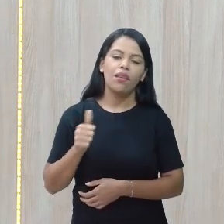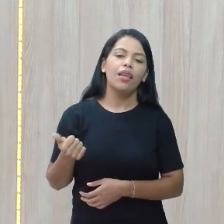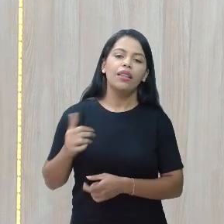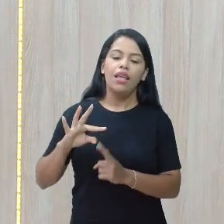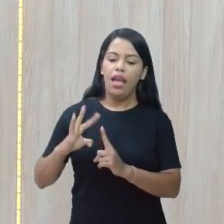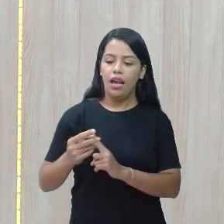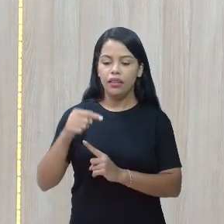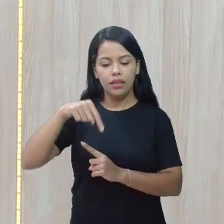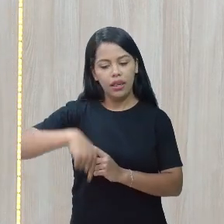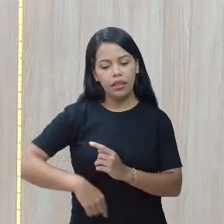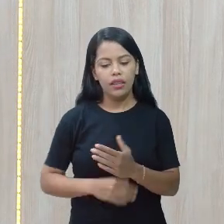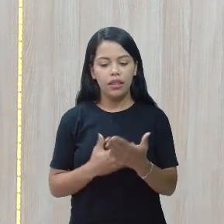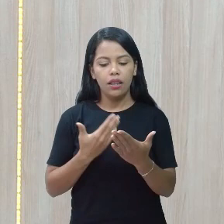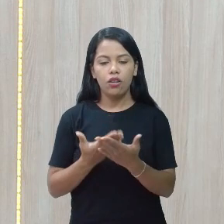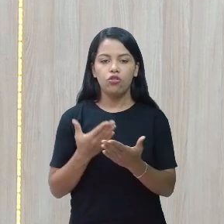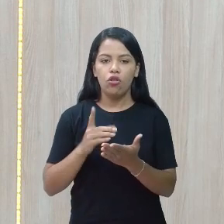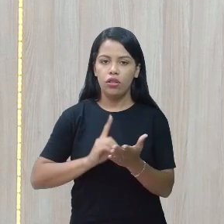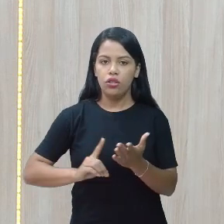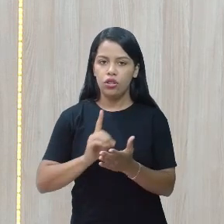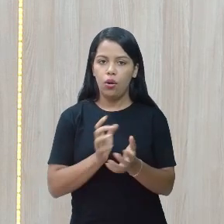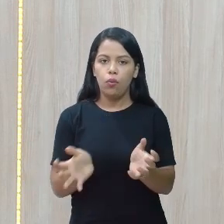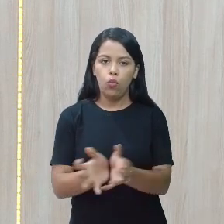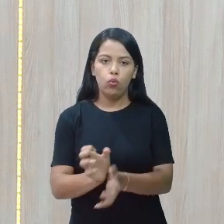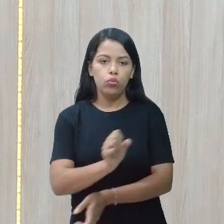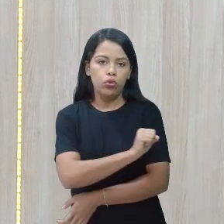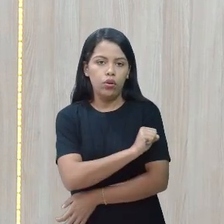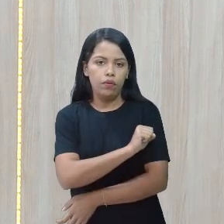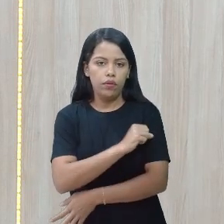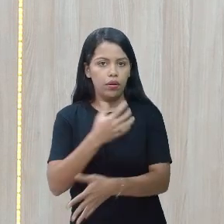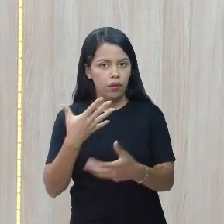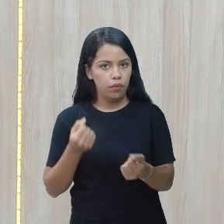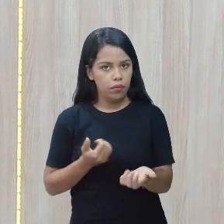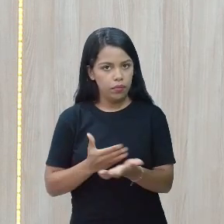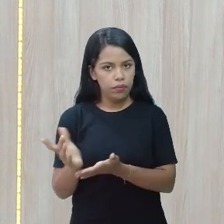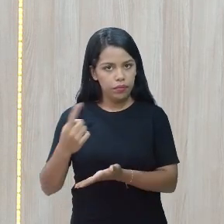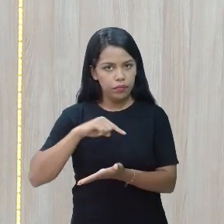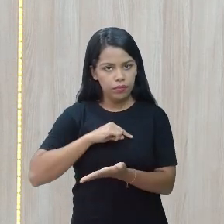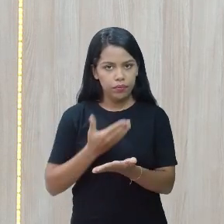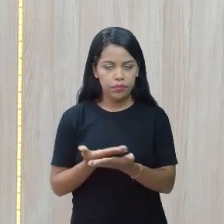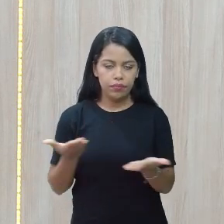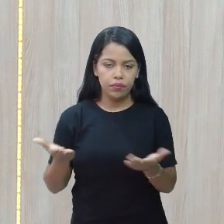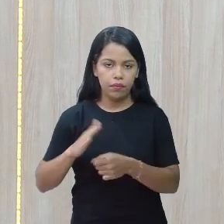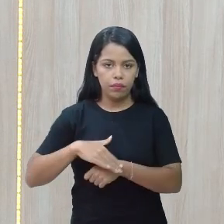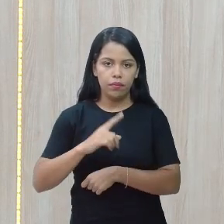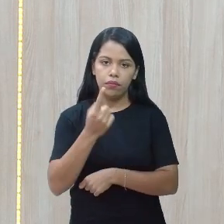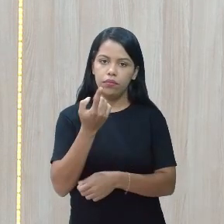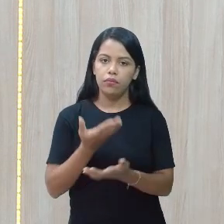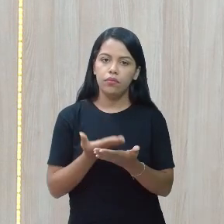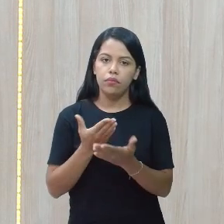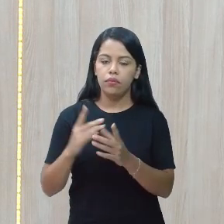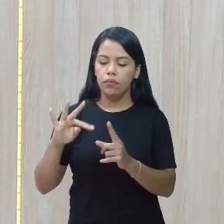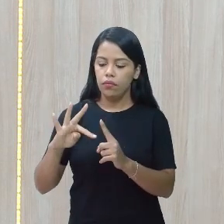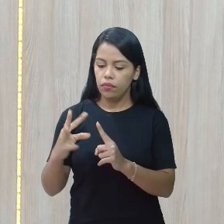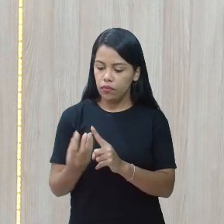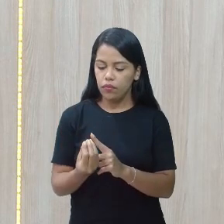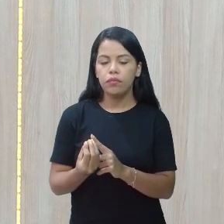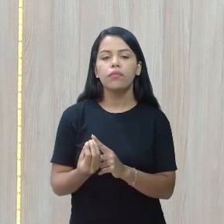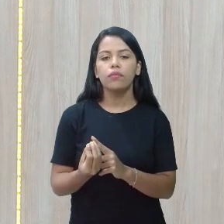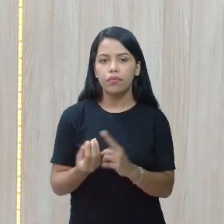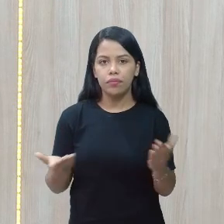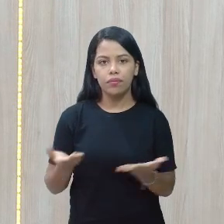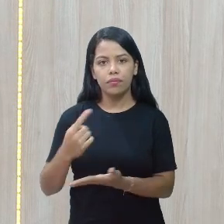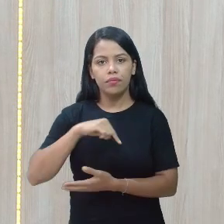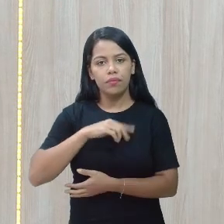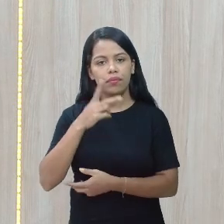Digital para o 8º ano. Vamos começar a nossa aula hoje, mais uma aula de arte. E hoje a gente vai falar